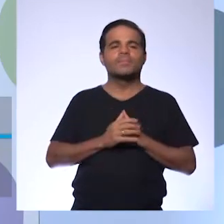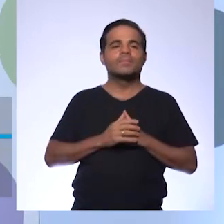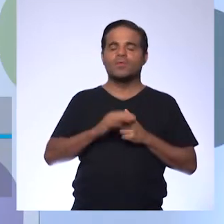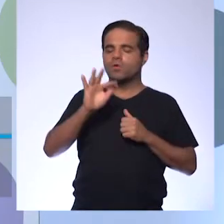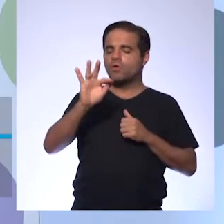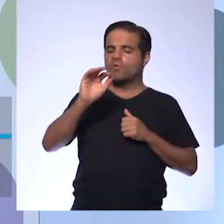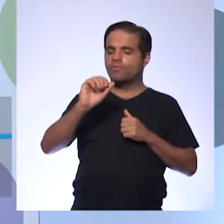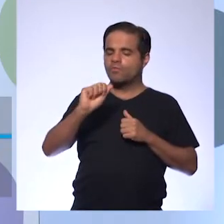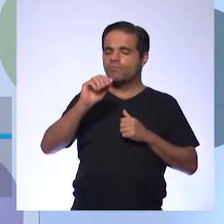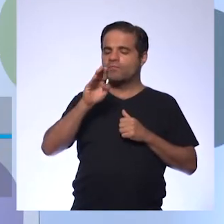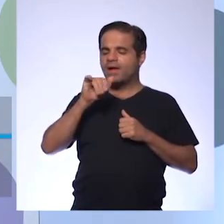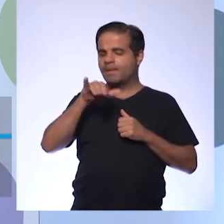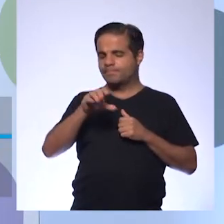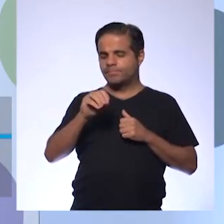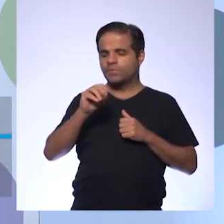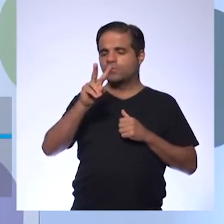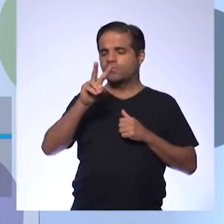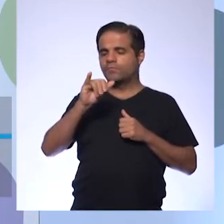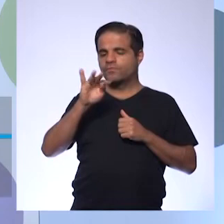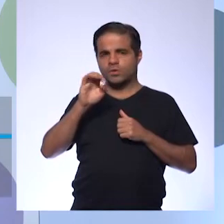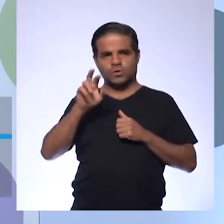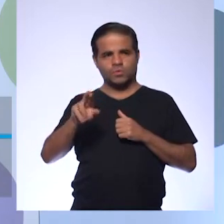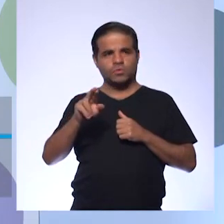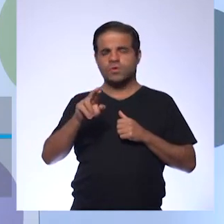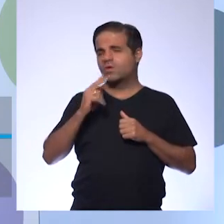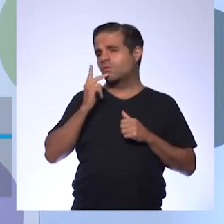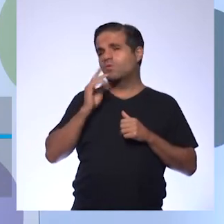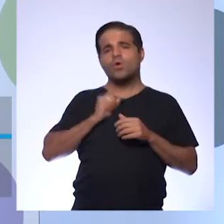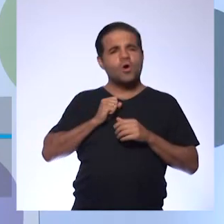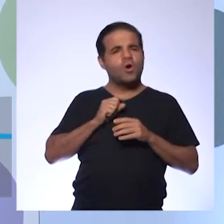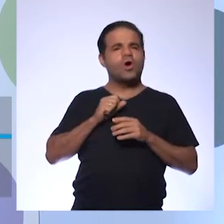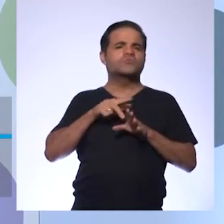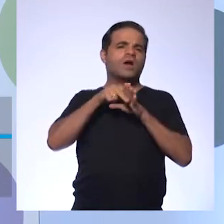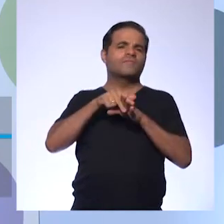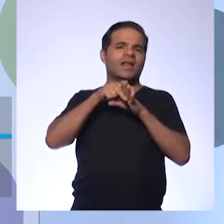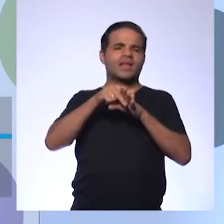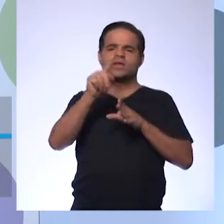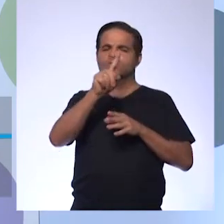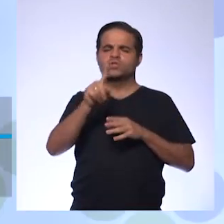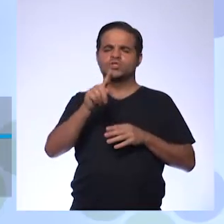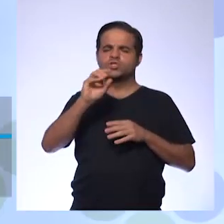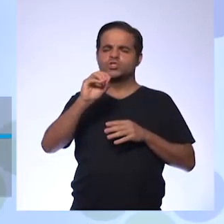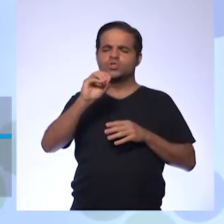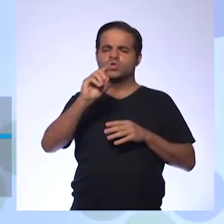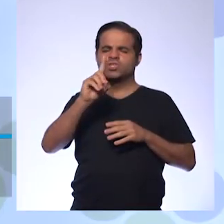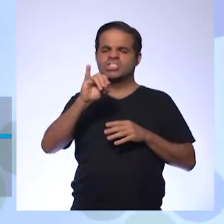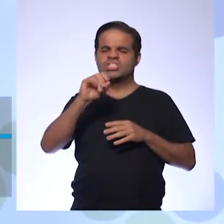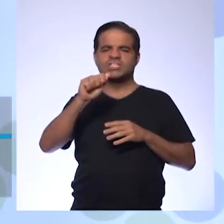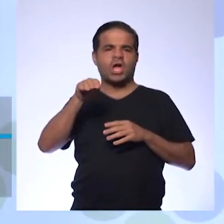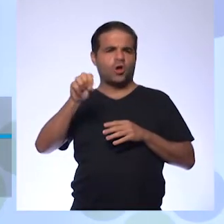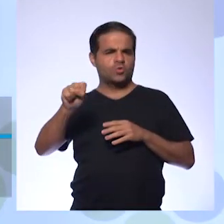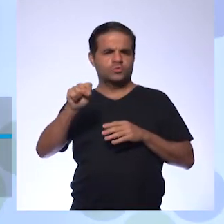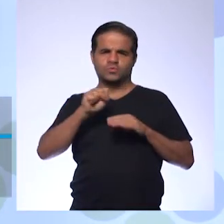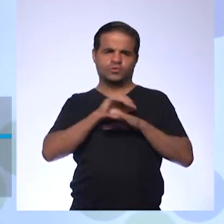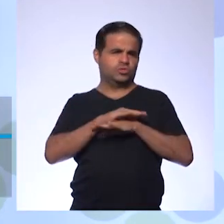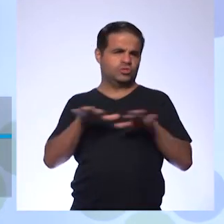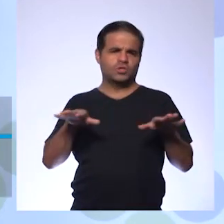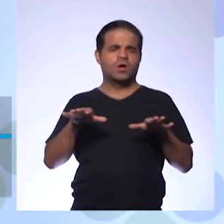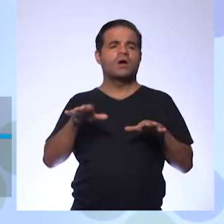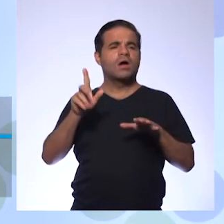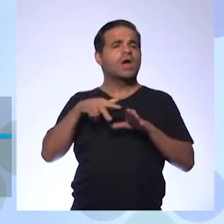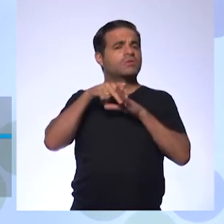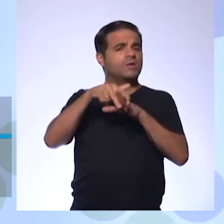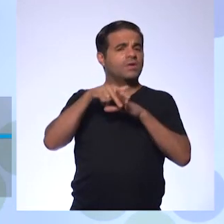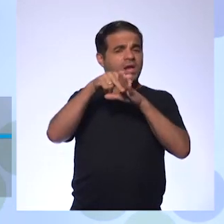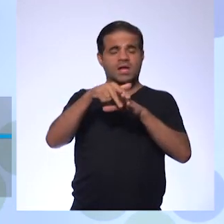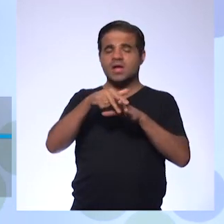ele fala assim, Fábio Vitor, só Cavaleiros do Zodíaco. Cavaleiros do Zodíaco, mas também, deixa eu falar um instante, Cavaleiros do Zodíaco, tá lá, olha, são os